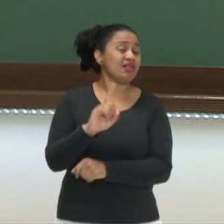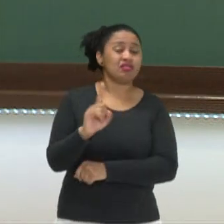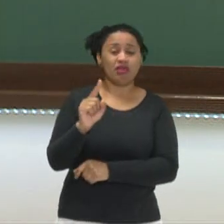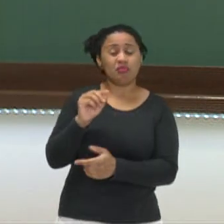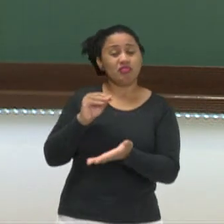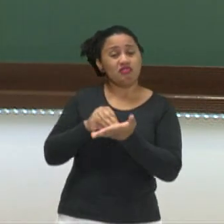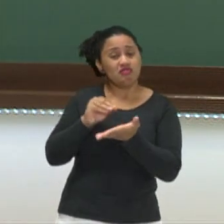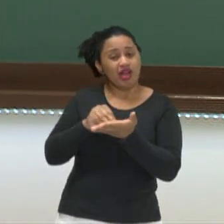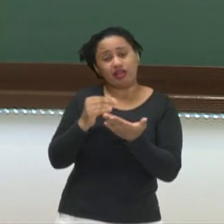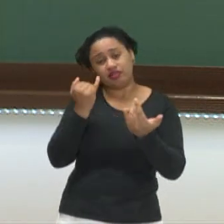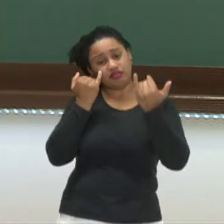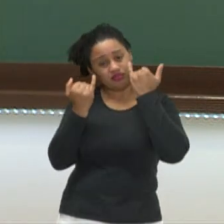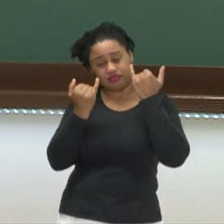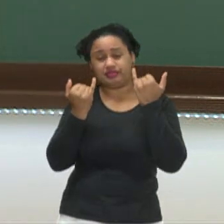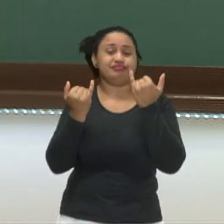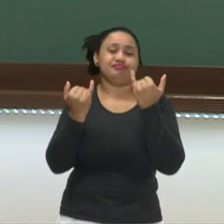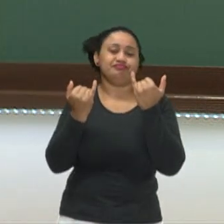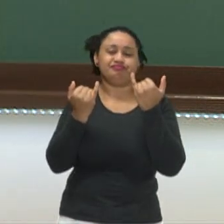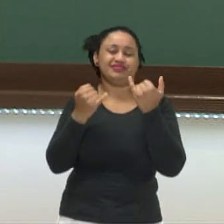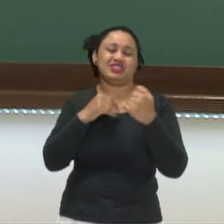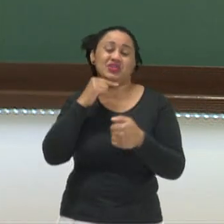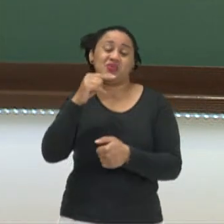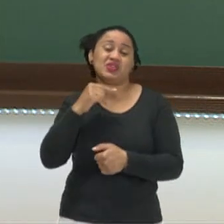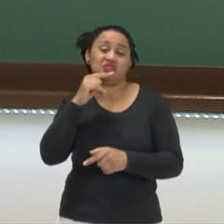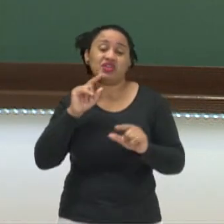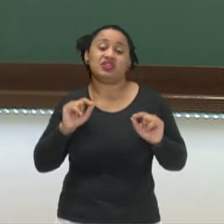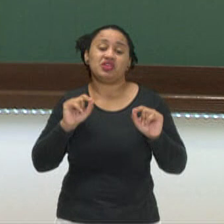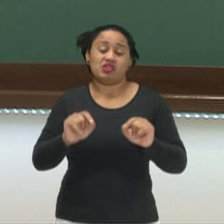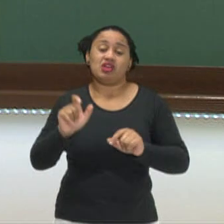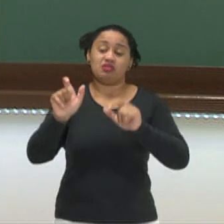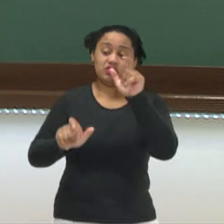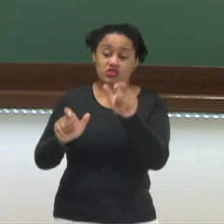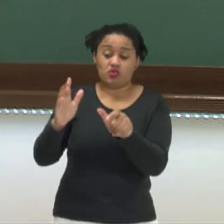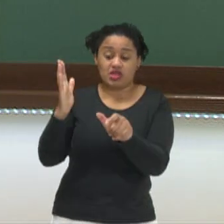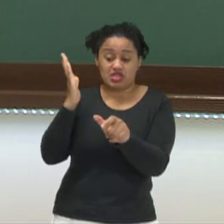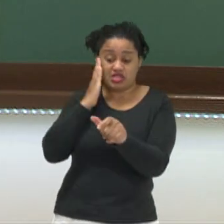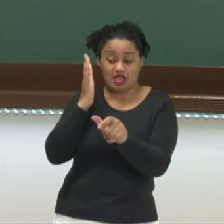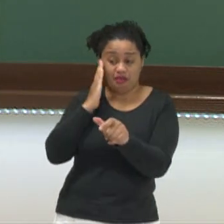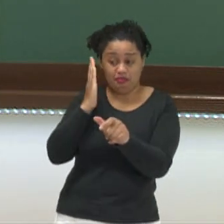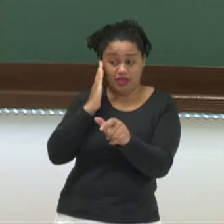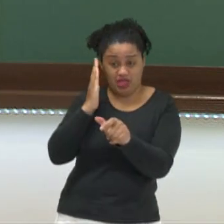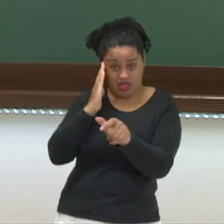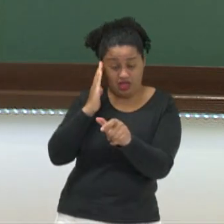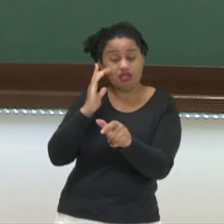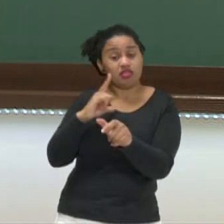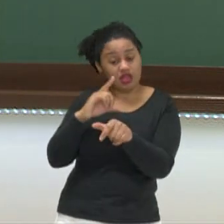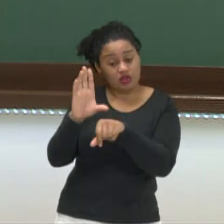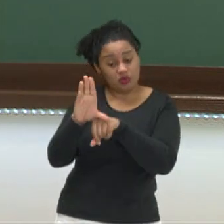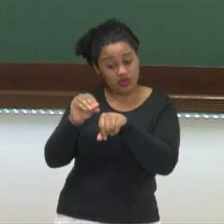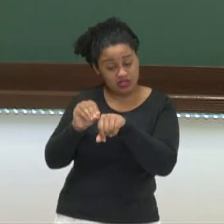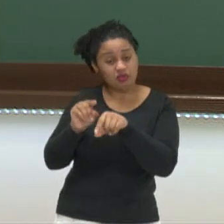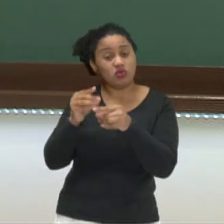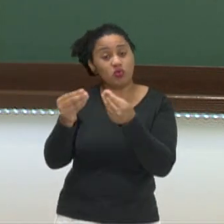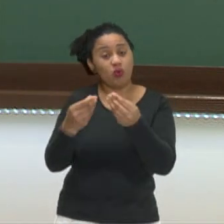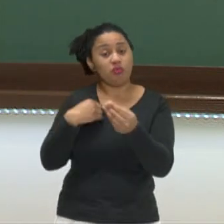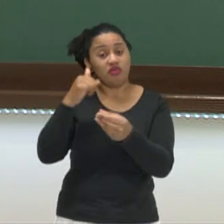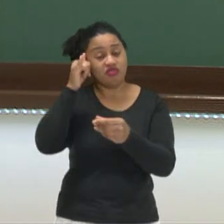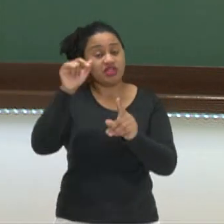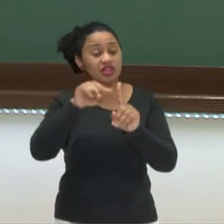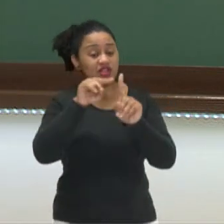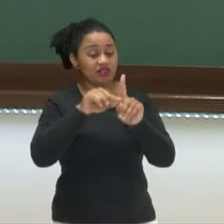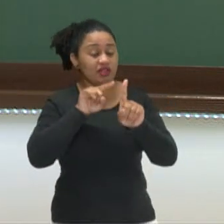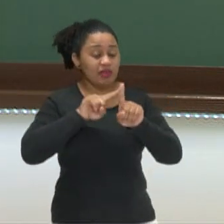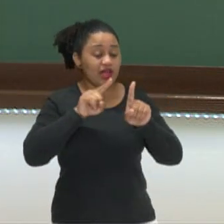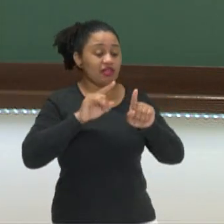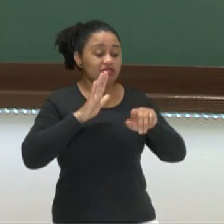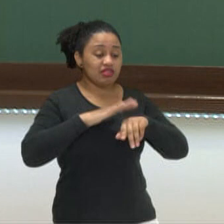de informação. Não adianta nada a pessoa saber na teoria como evitar uma gravidez, só que ela